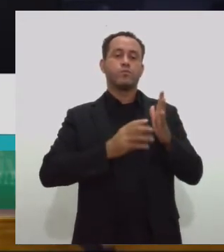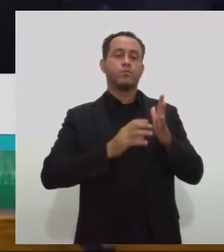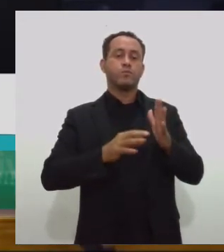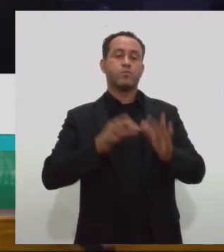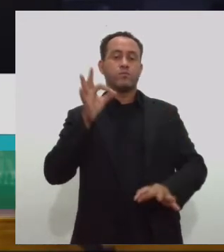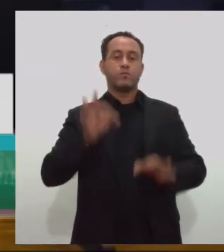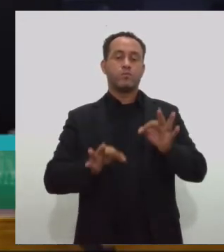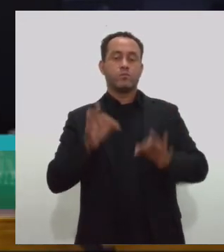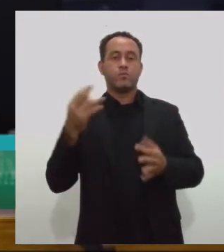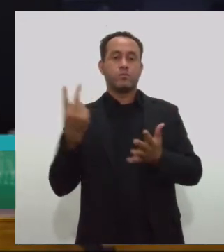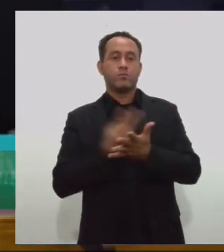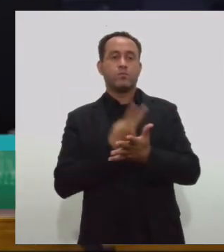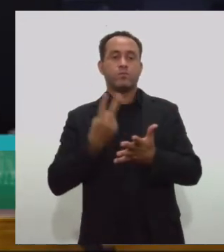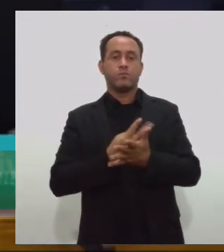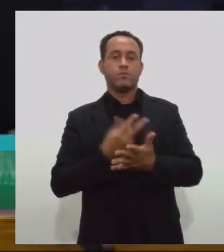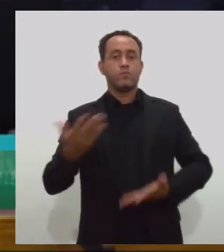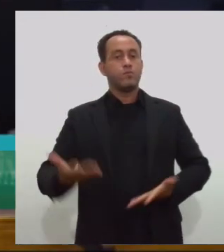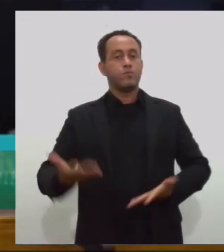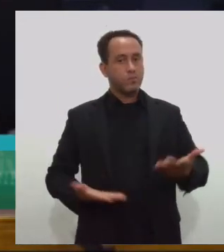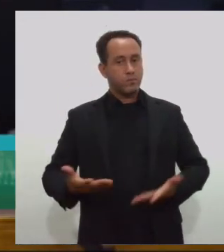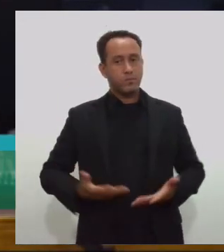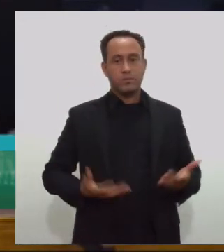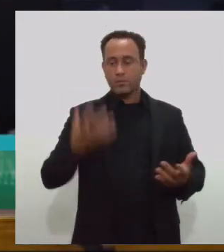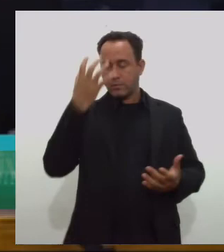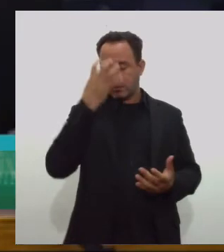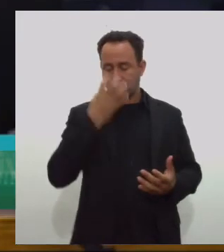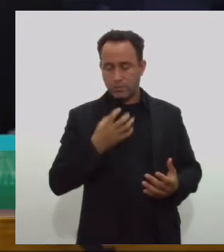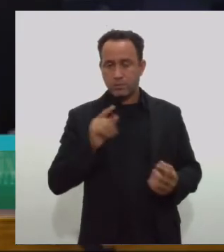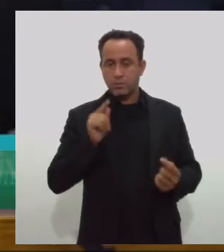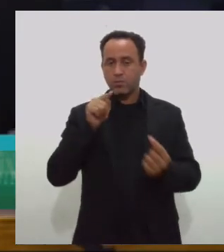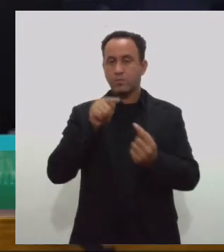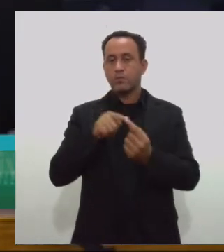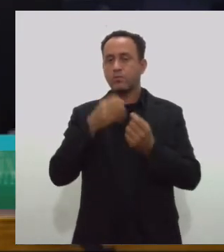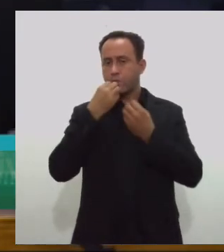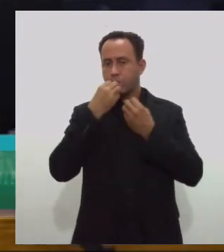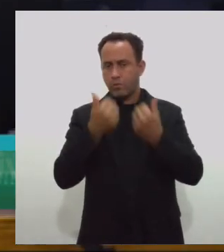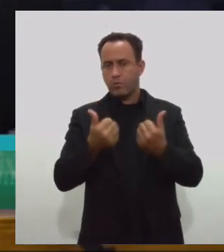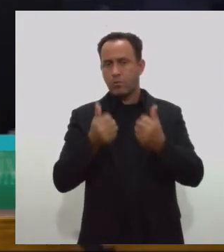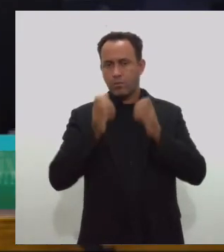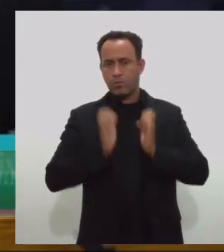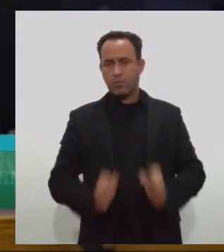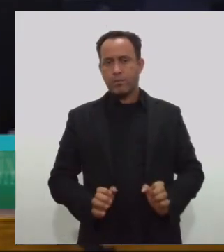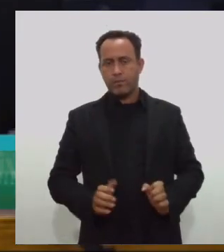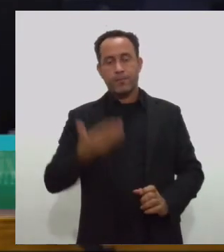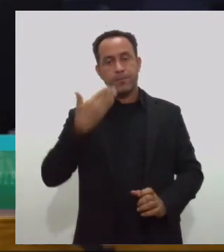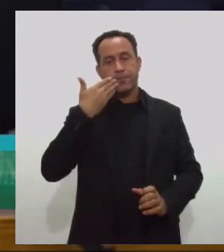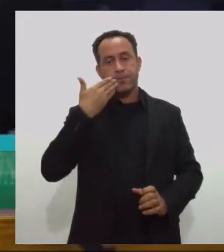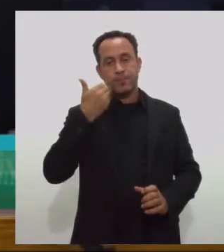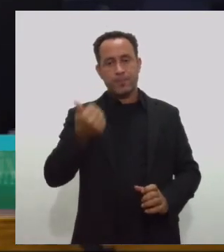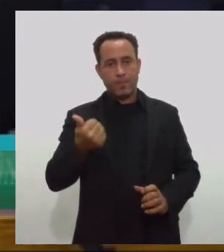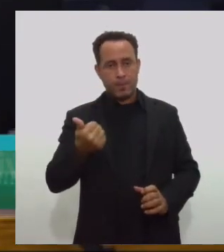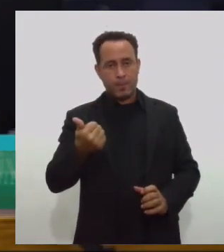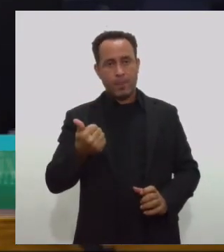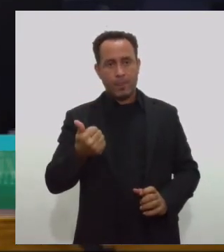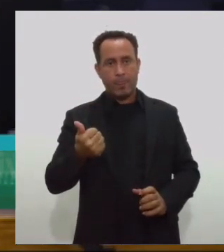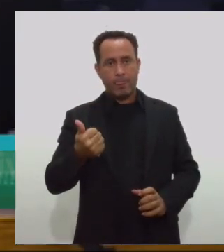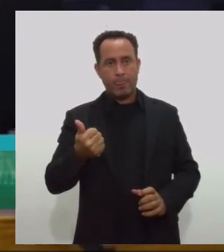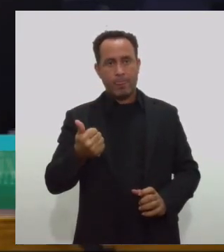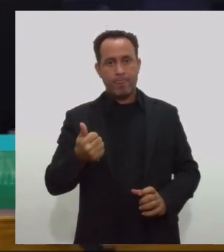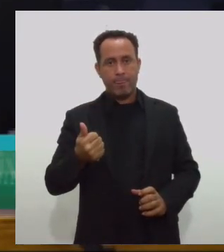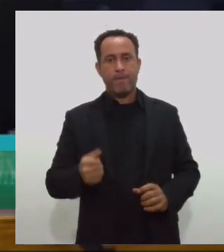injustiça com servidores sérios e bem-intencionados. Vai melhorar